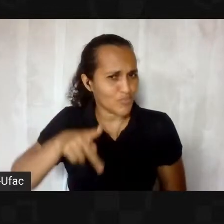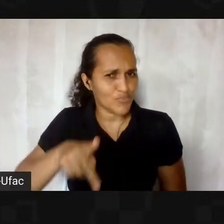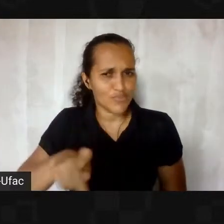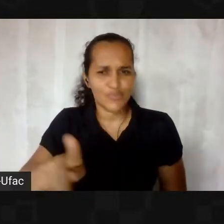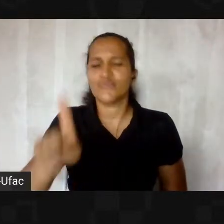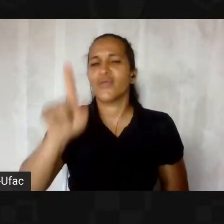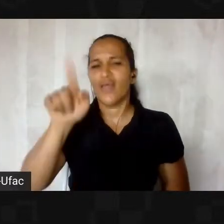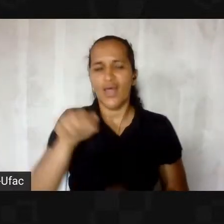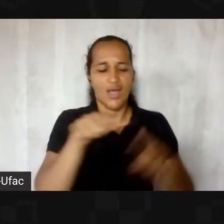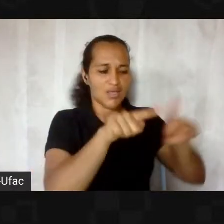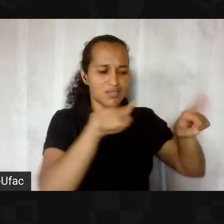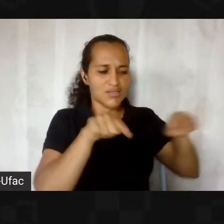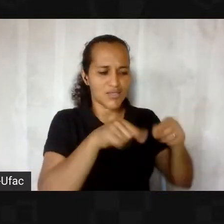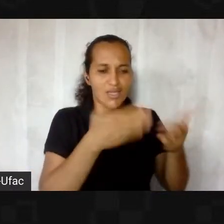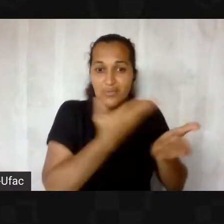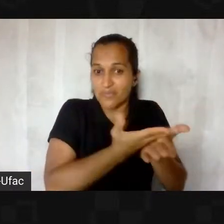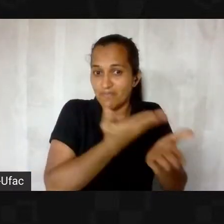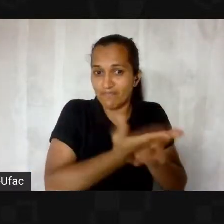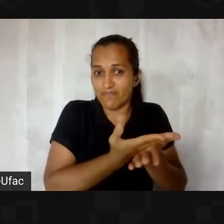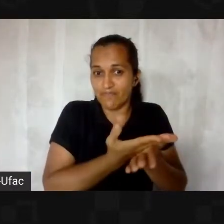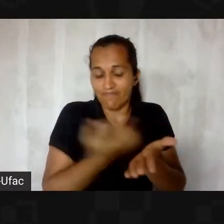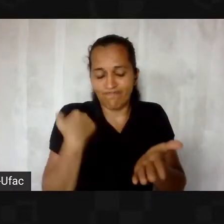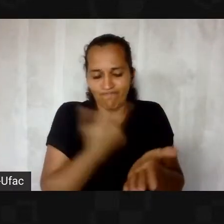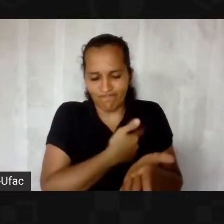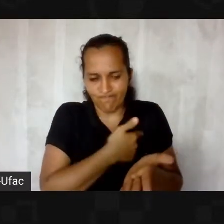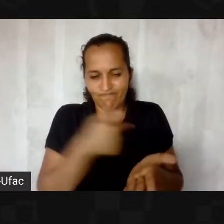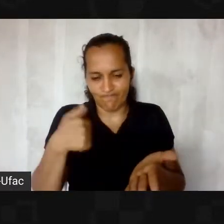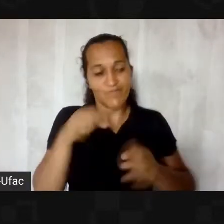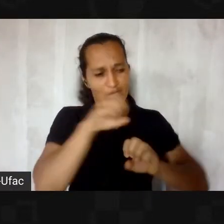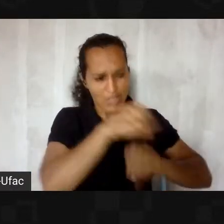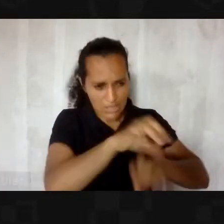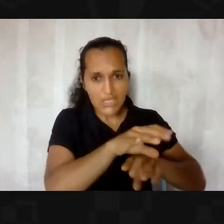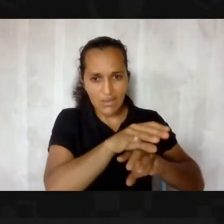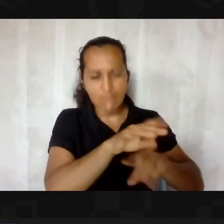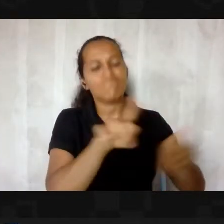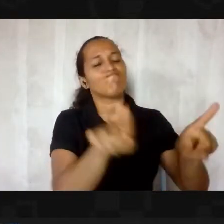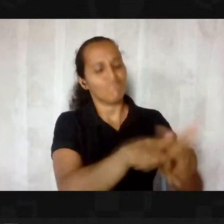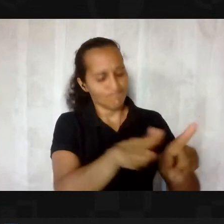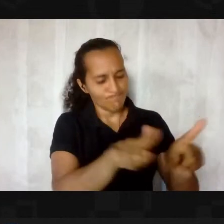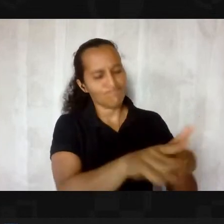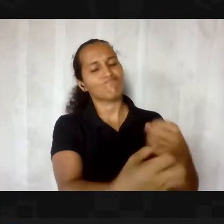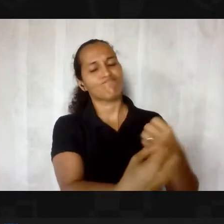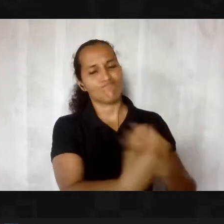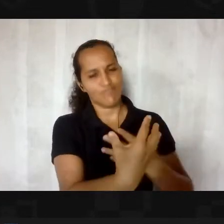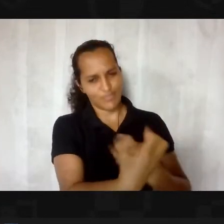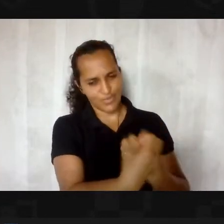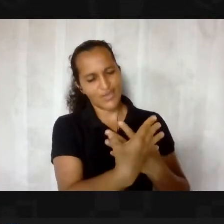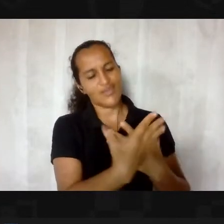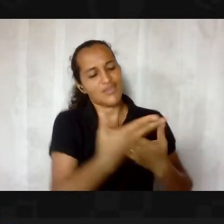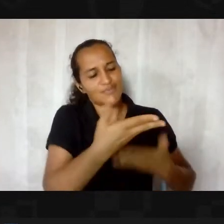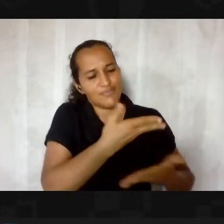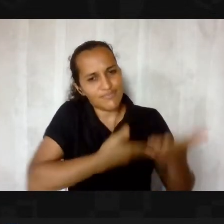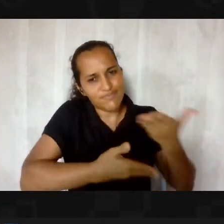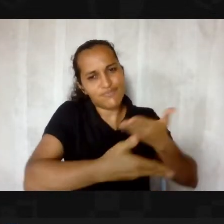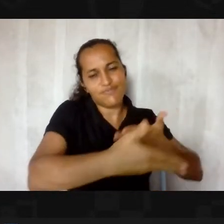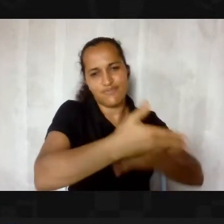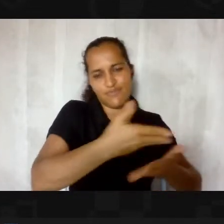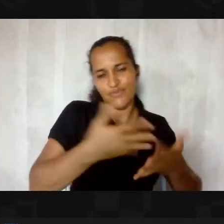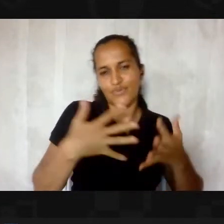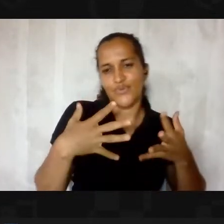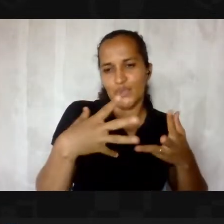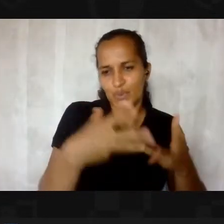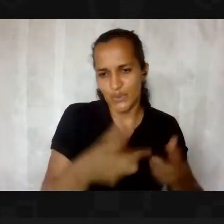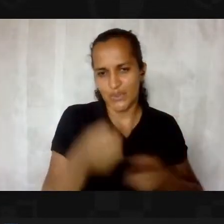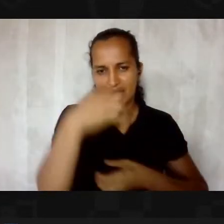sala de aula, a gente não ensina, a gente ensina e aprende, há uma interação muito grande entre todos nós.